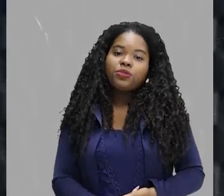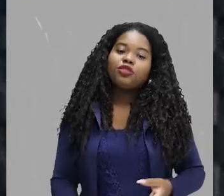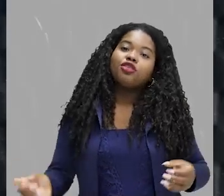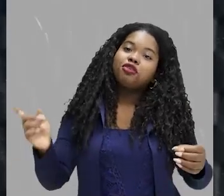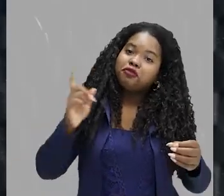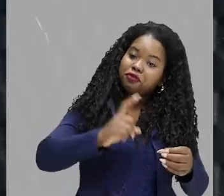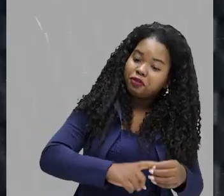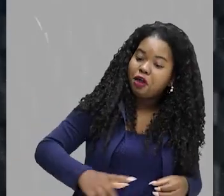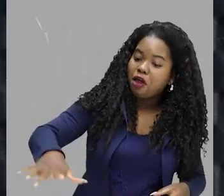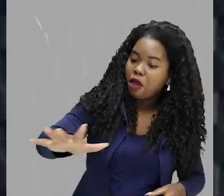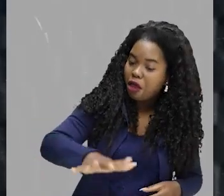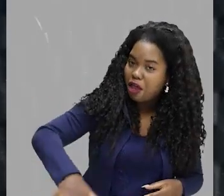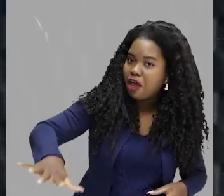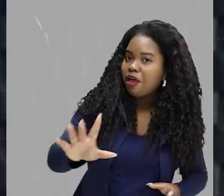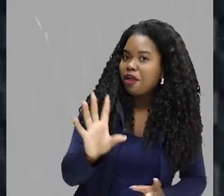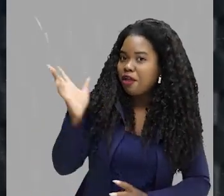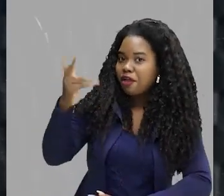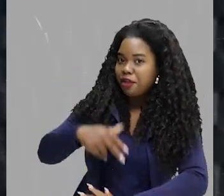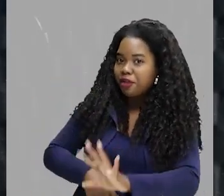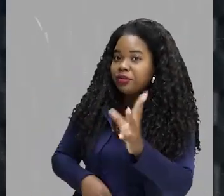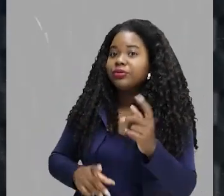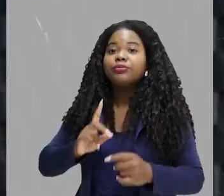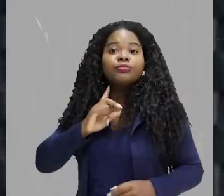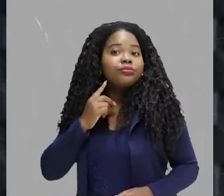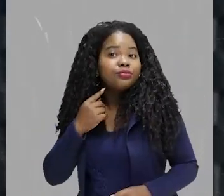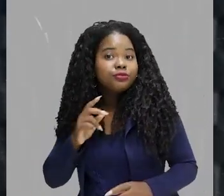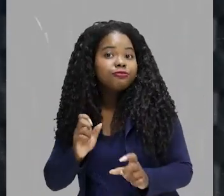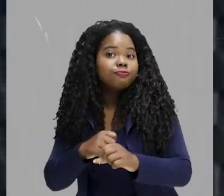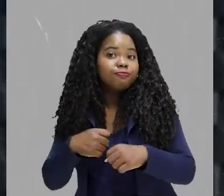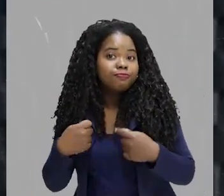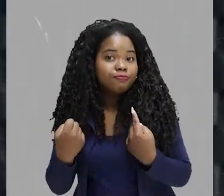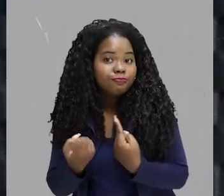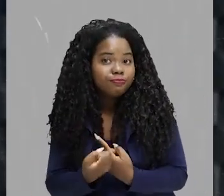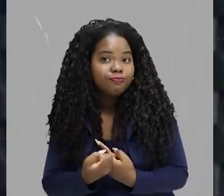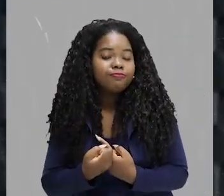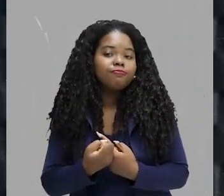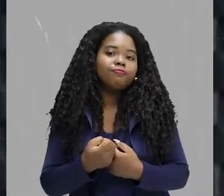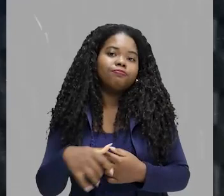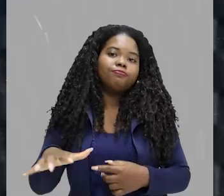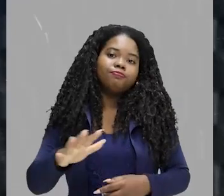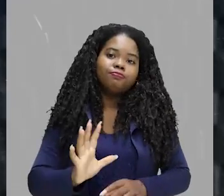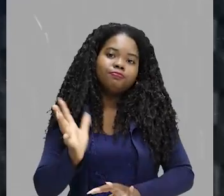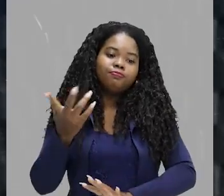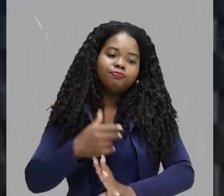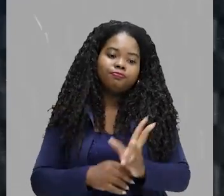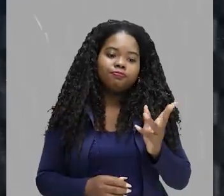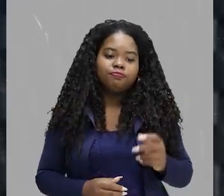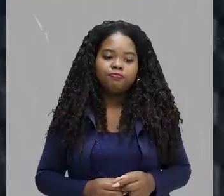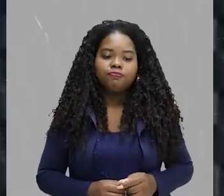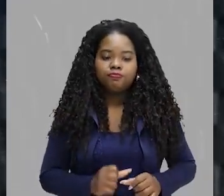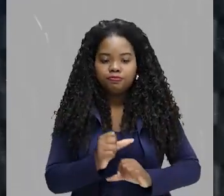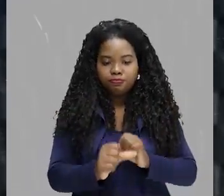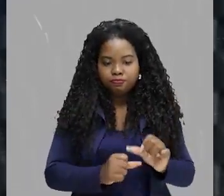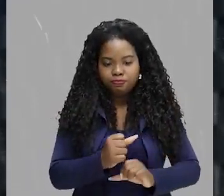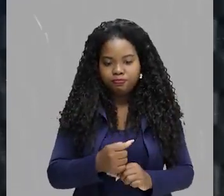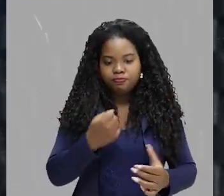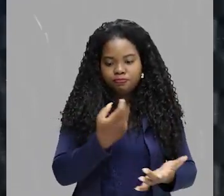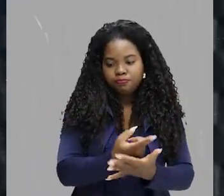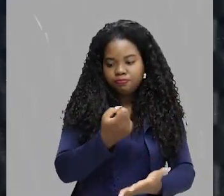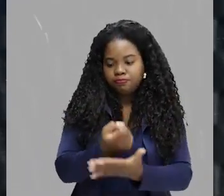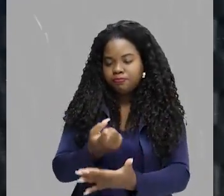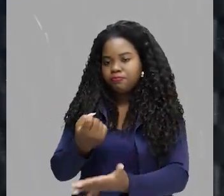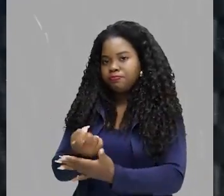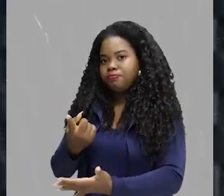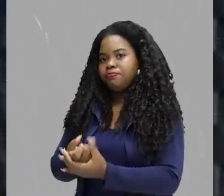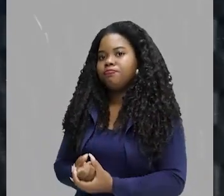volta muitas vezes para o meio ambiente também, que causa problemas socioambientais, certo? Mudanças no padrão de consumo, que cada